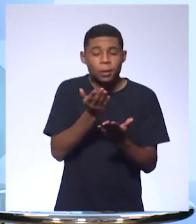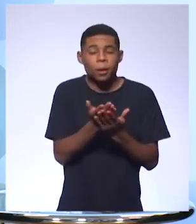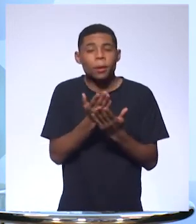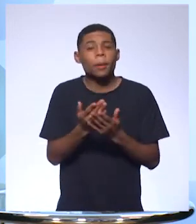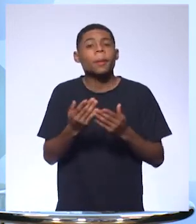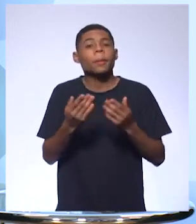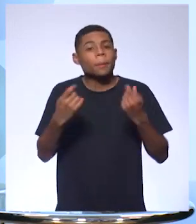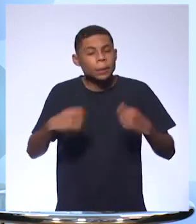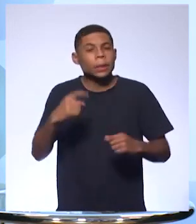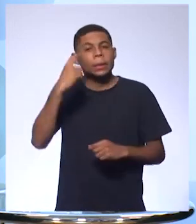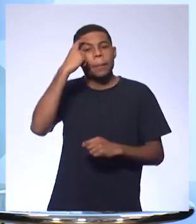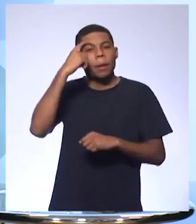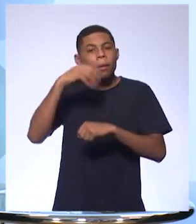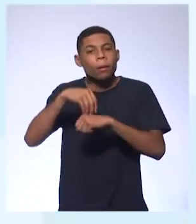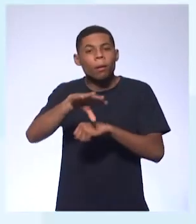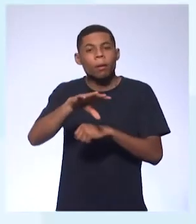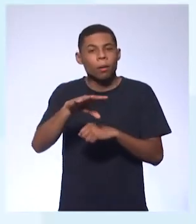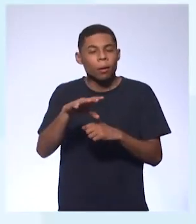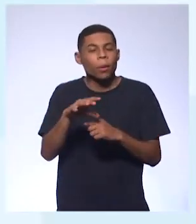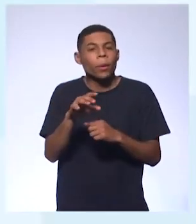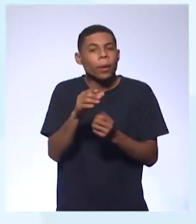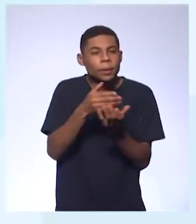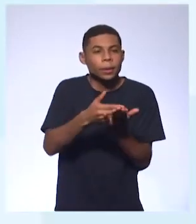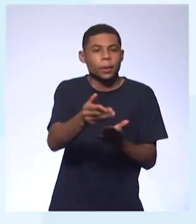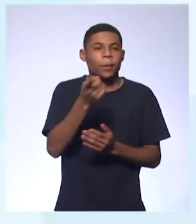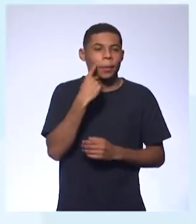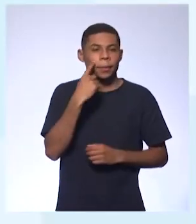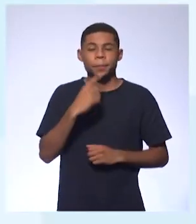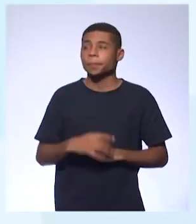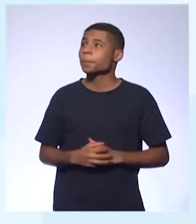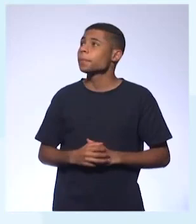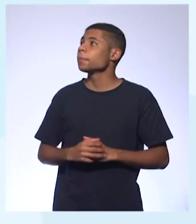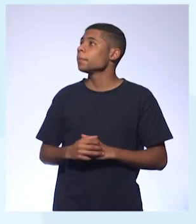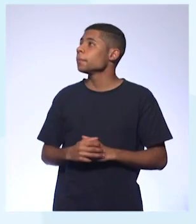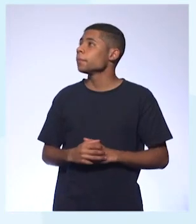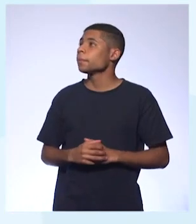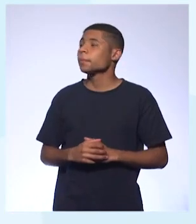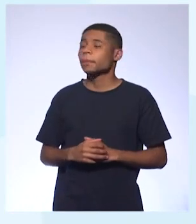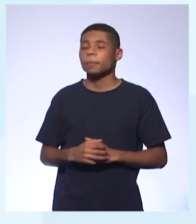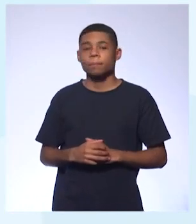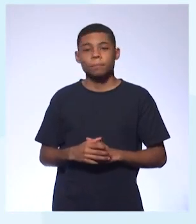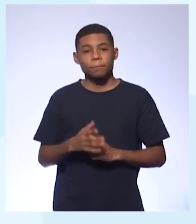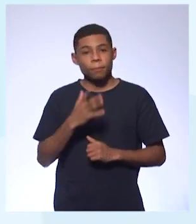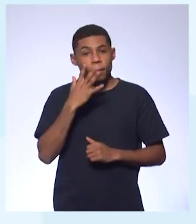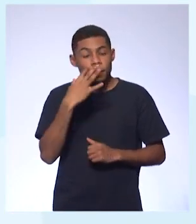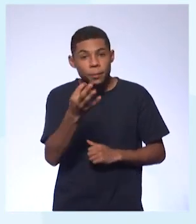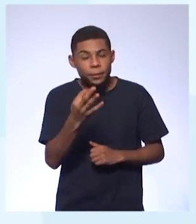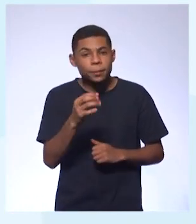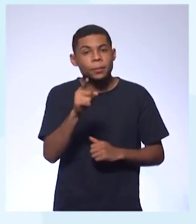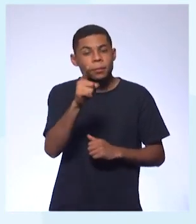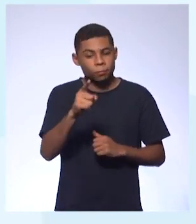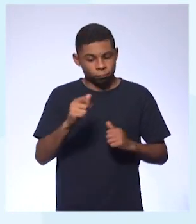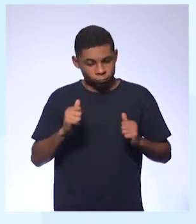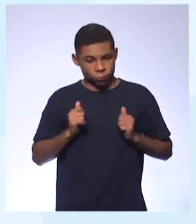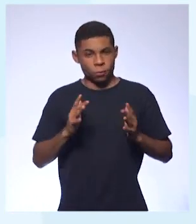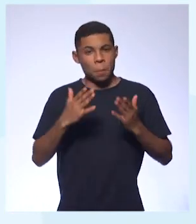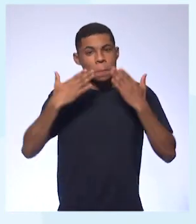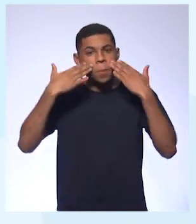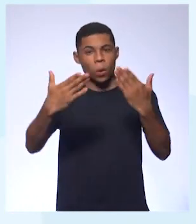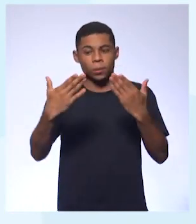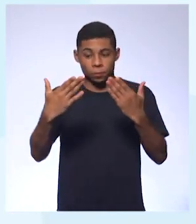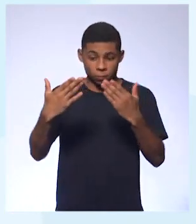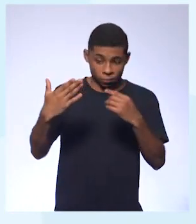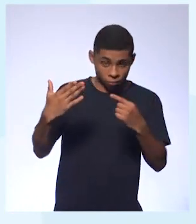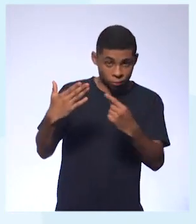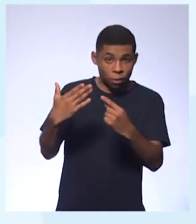a mensagem inicial. Diz lá na tela: preste atenção aos seus atos. Eles